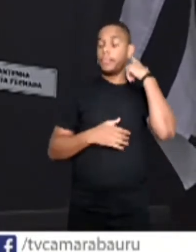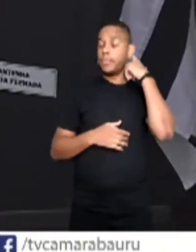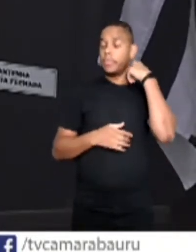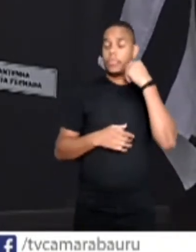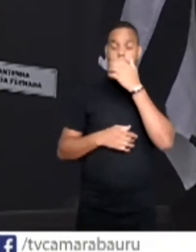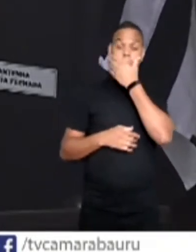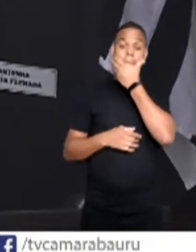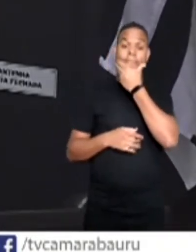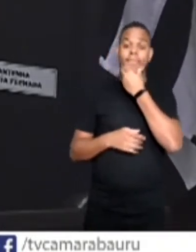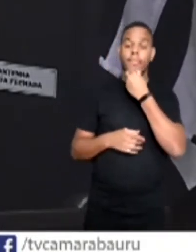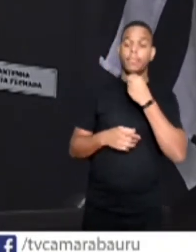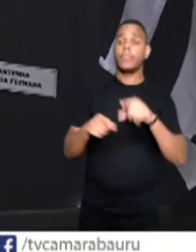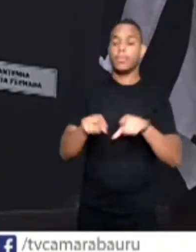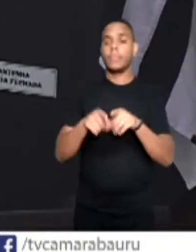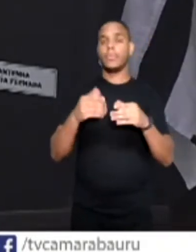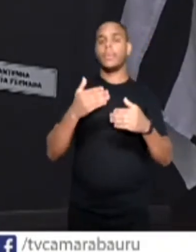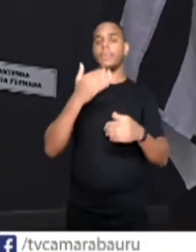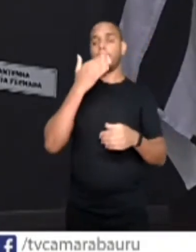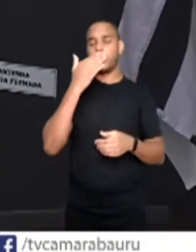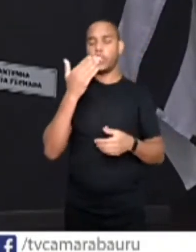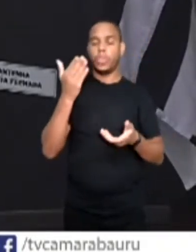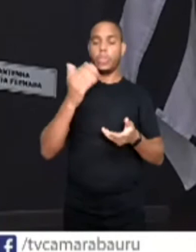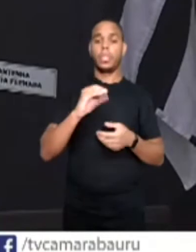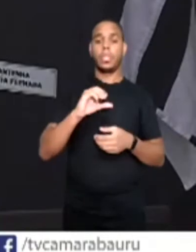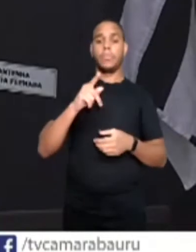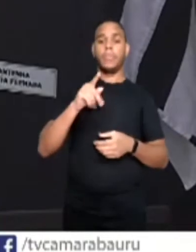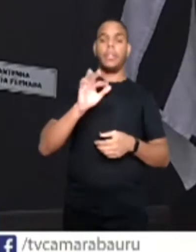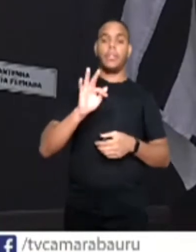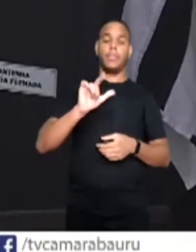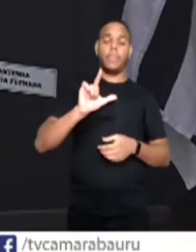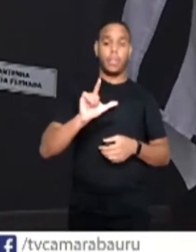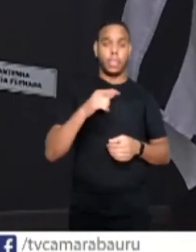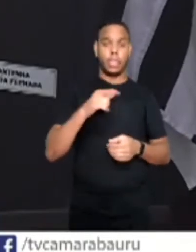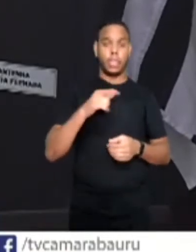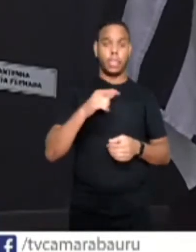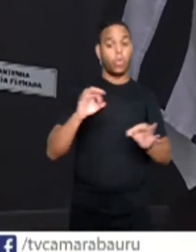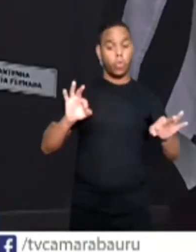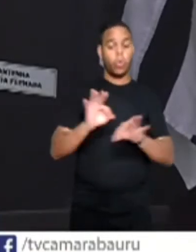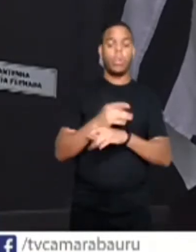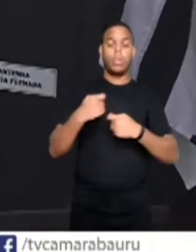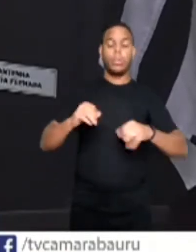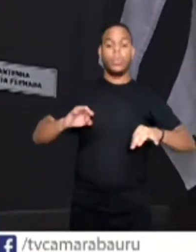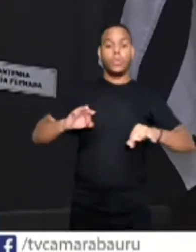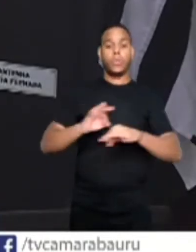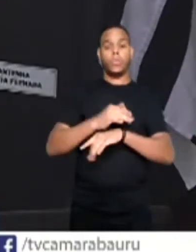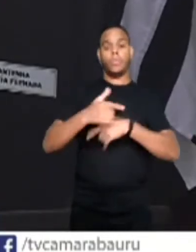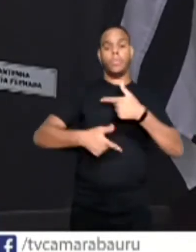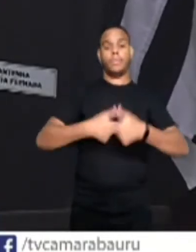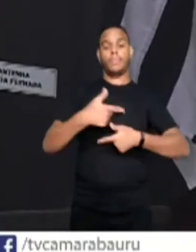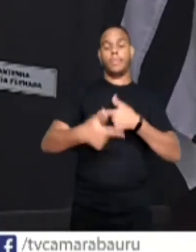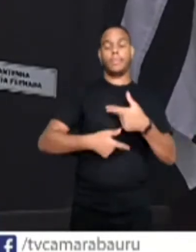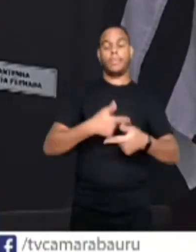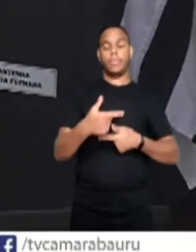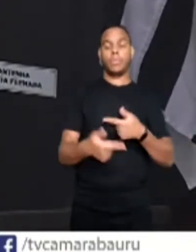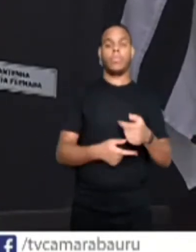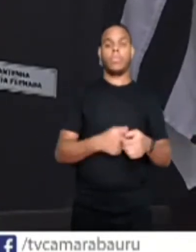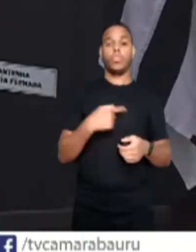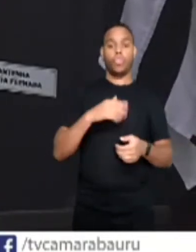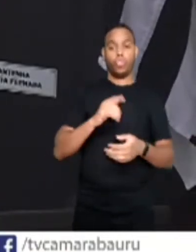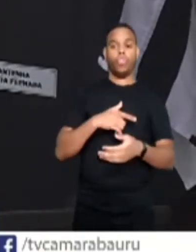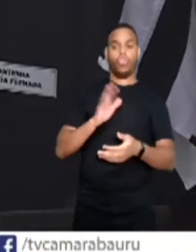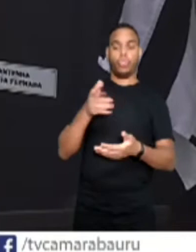pedir à CPFL que conclua os trabalhos do qual realmente foi pago